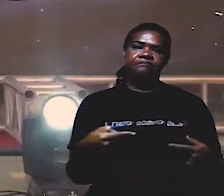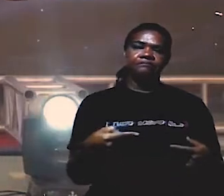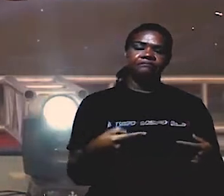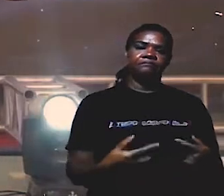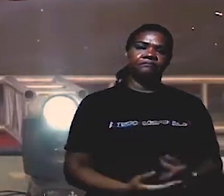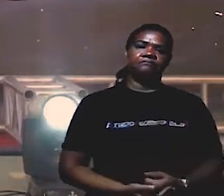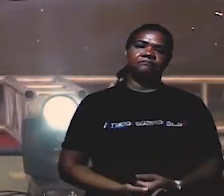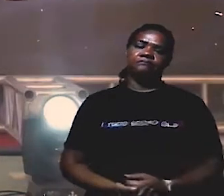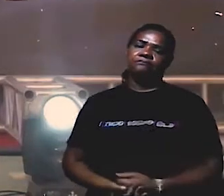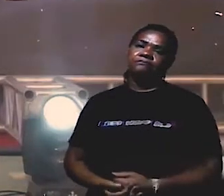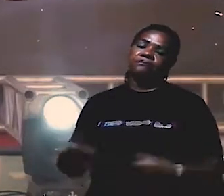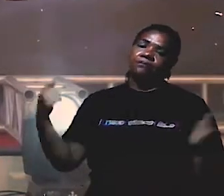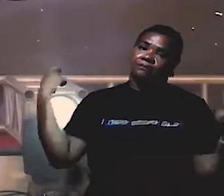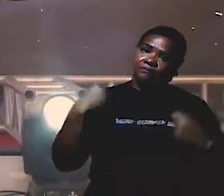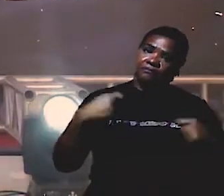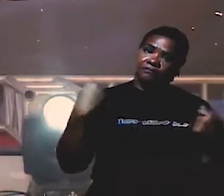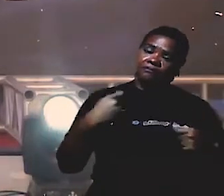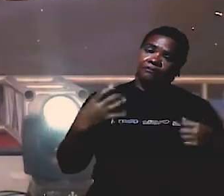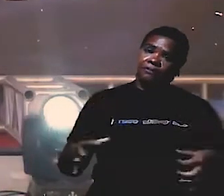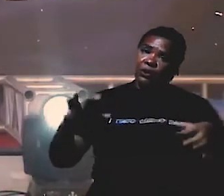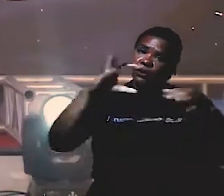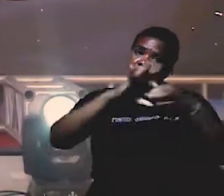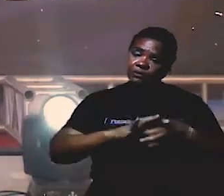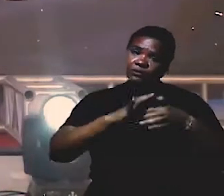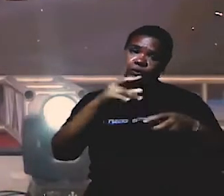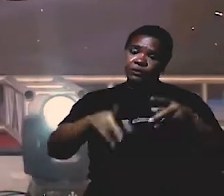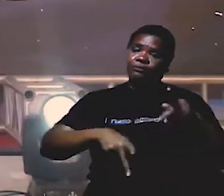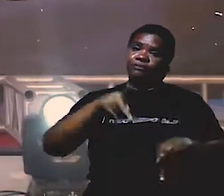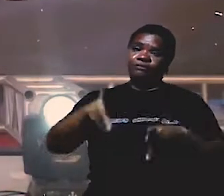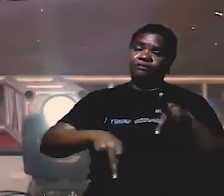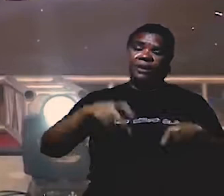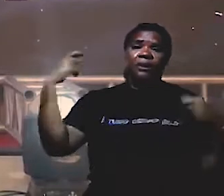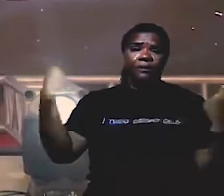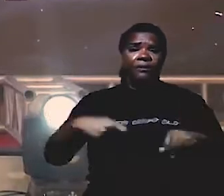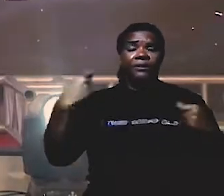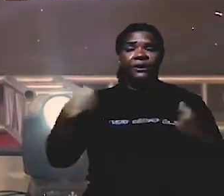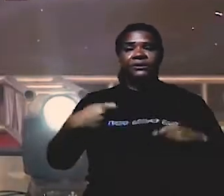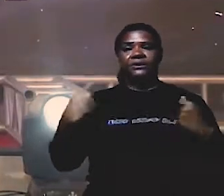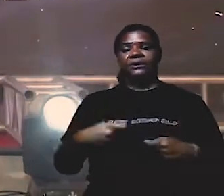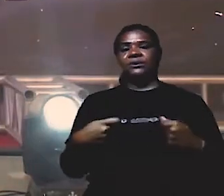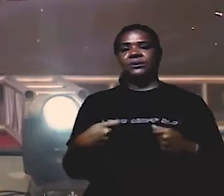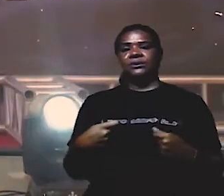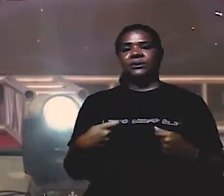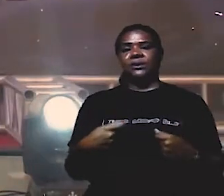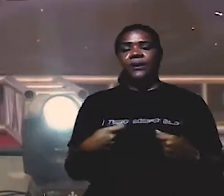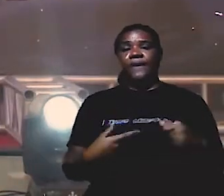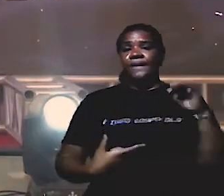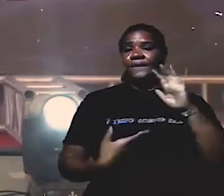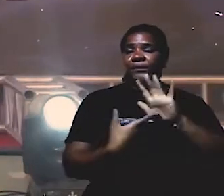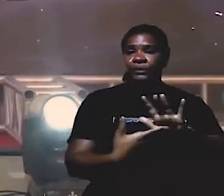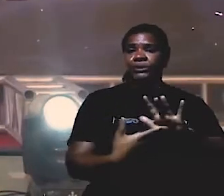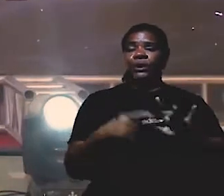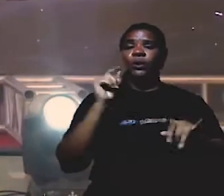Ele precisa manter a unidade de um povo. Ele precisa prover